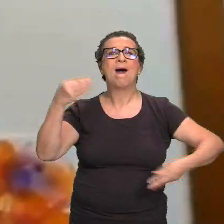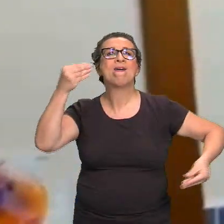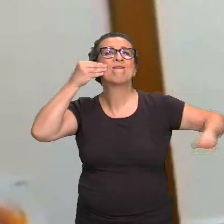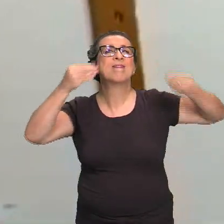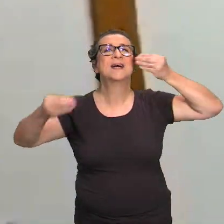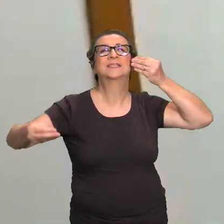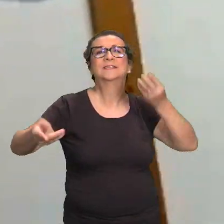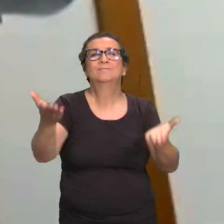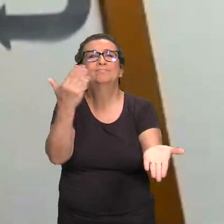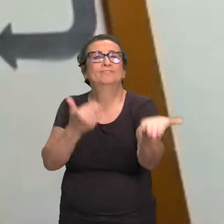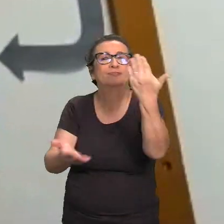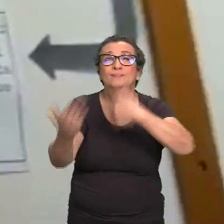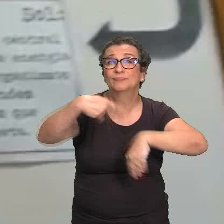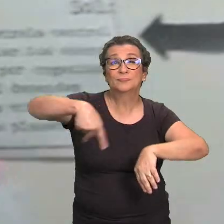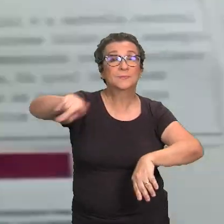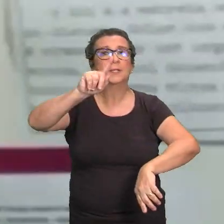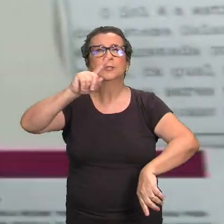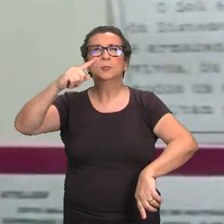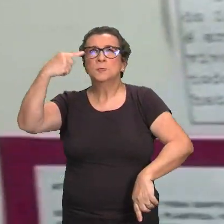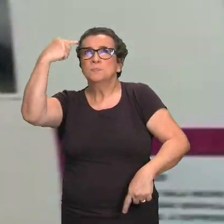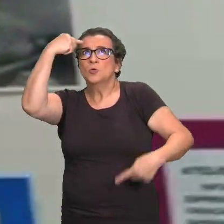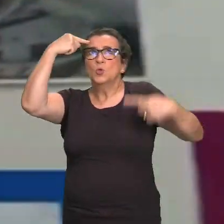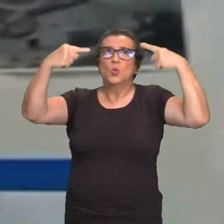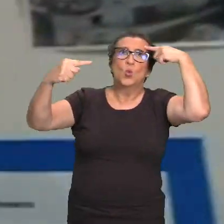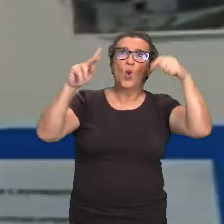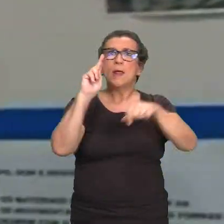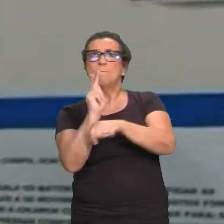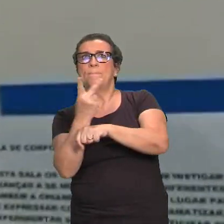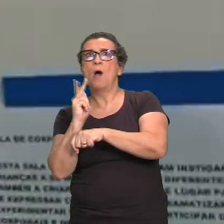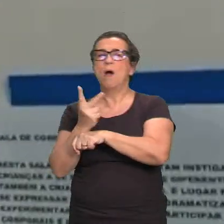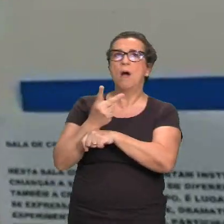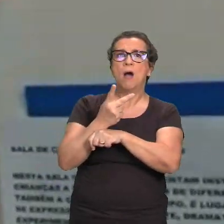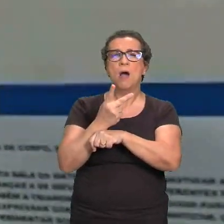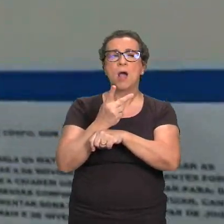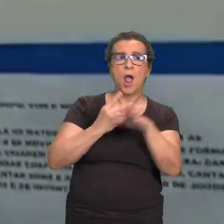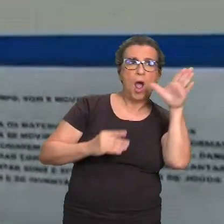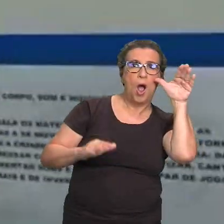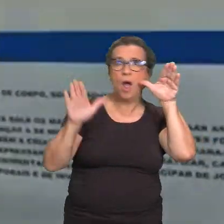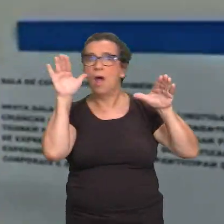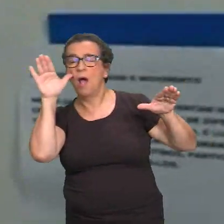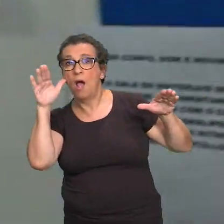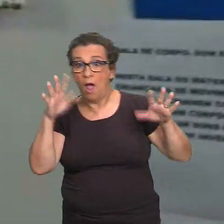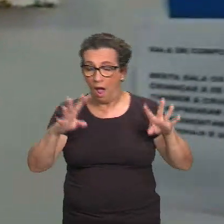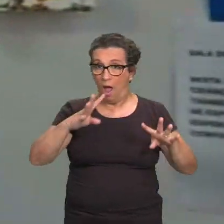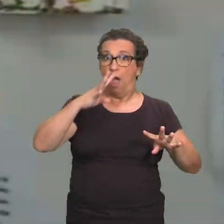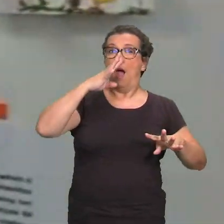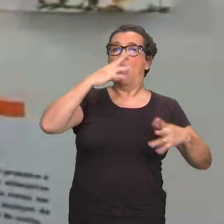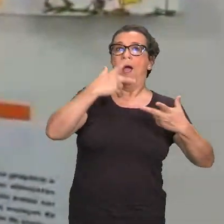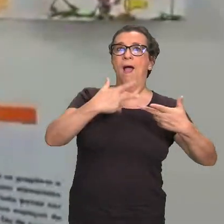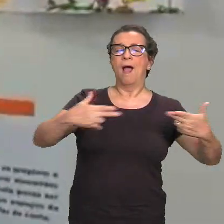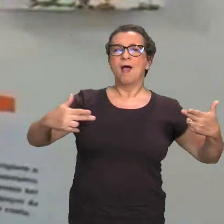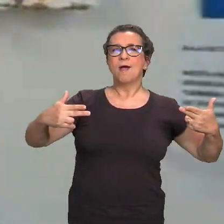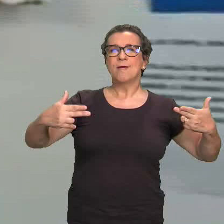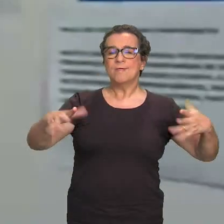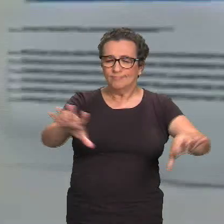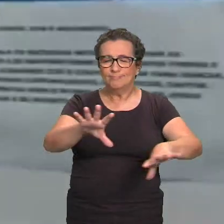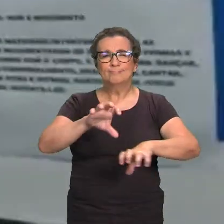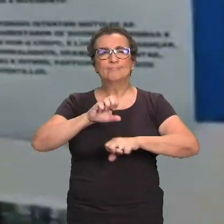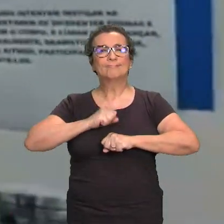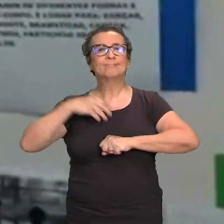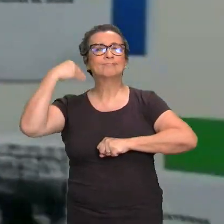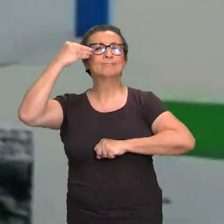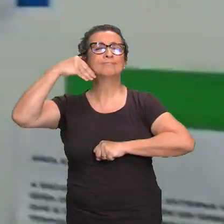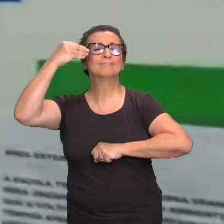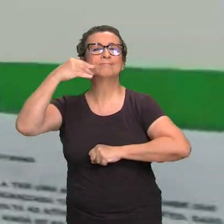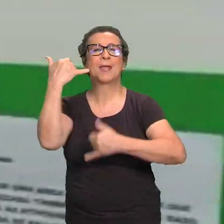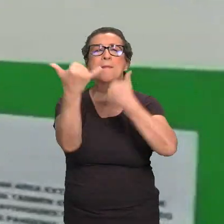que as crianças podem levantar hipóteses, elas podem observar fenômenos, criar experiências,